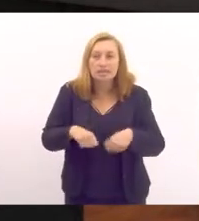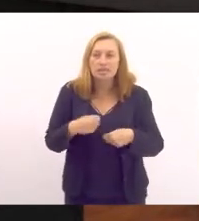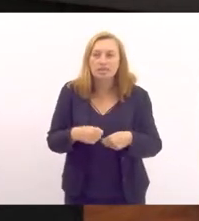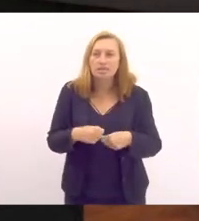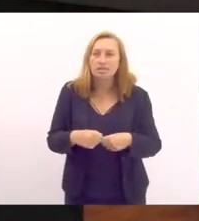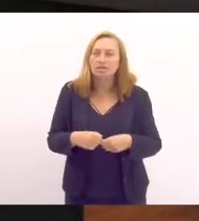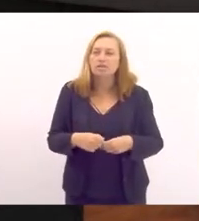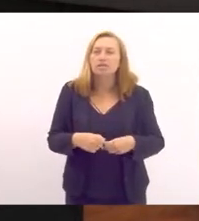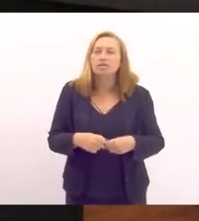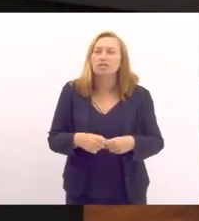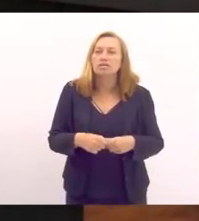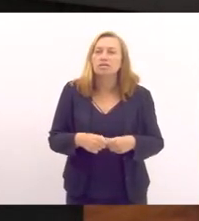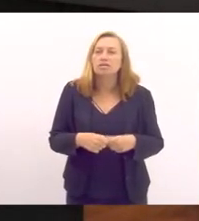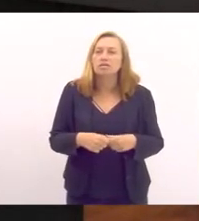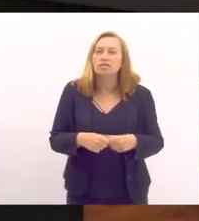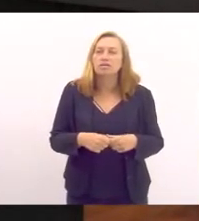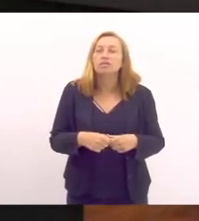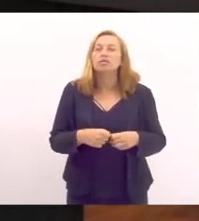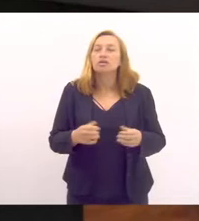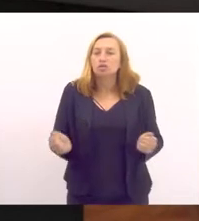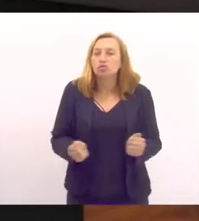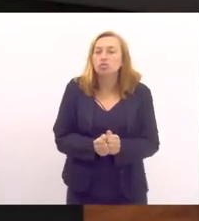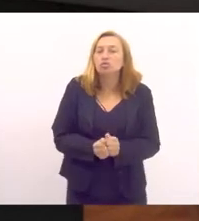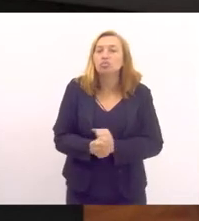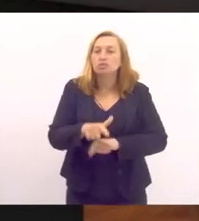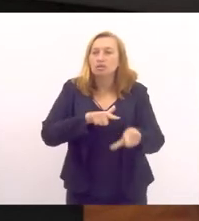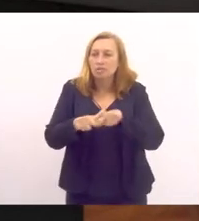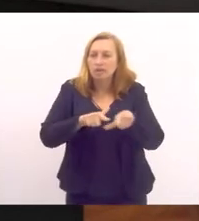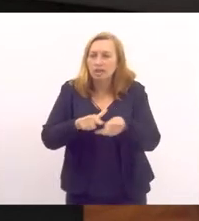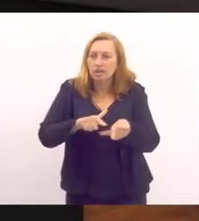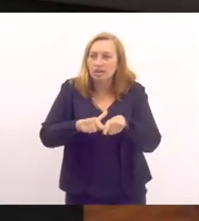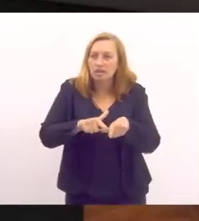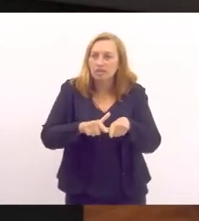colocar essas instâncias para trabalharem